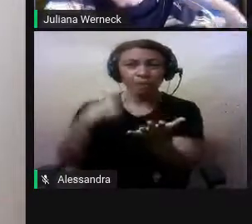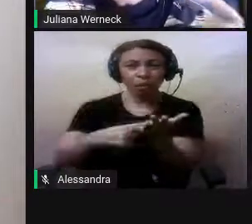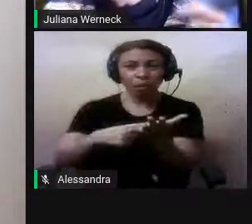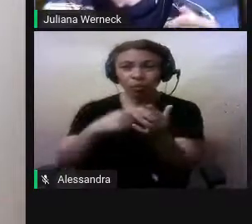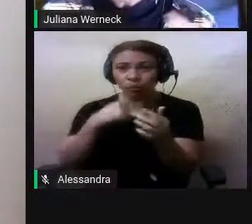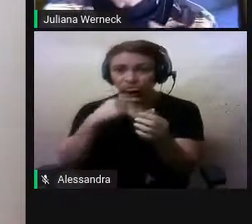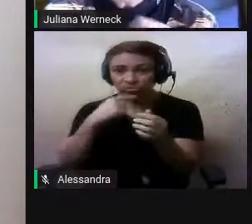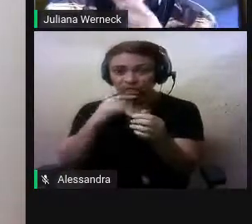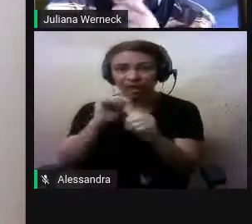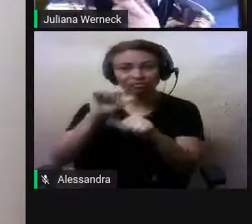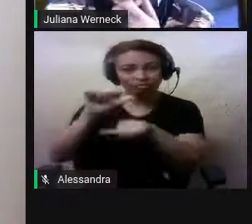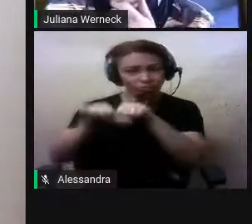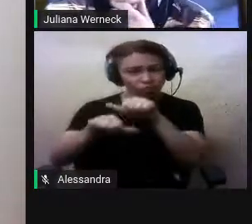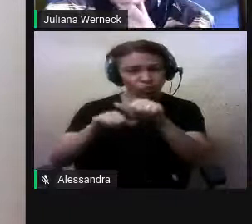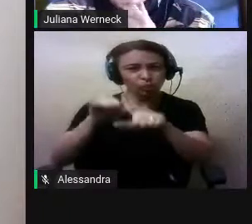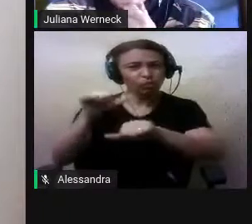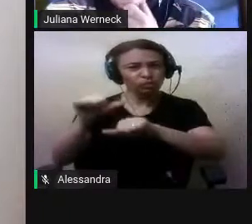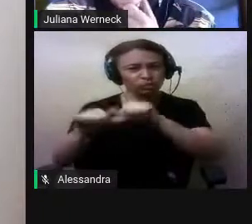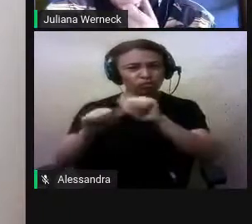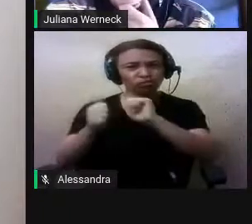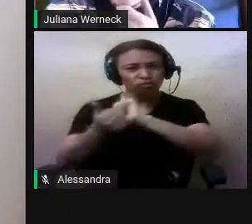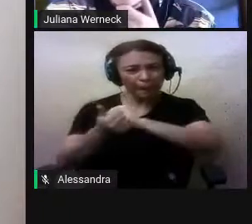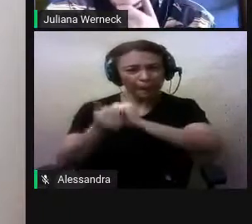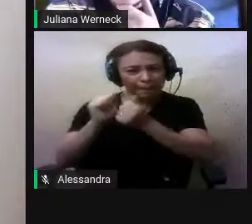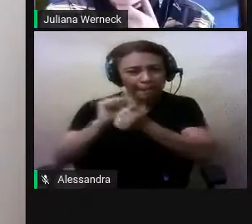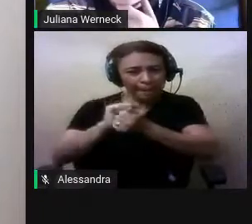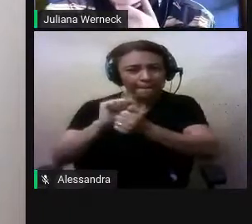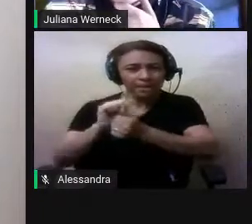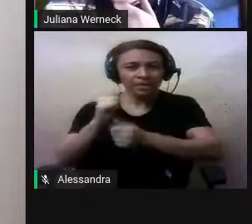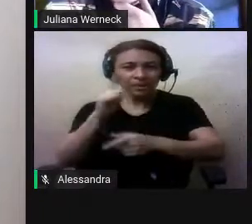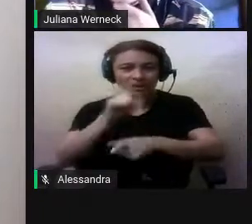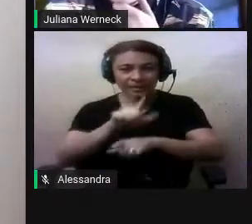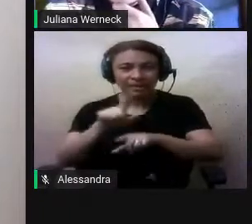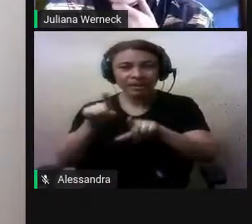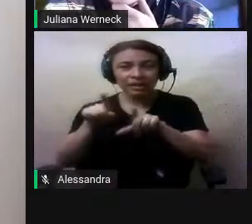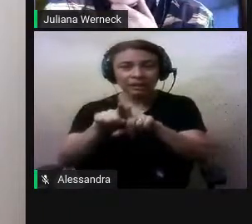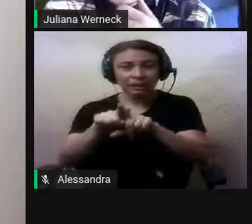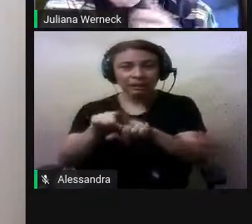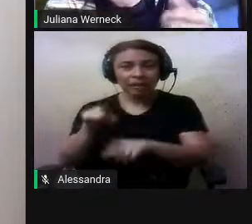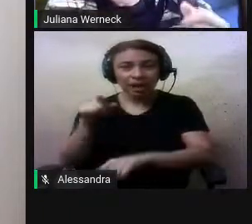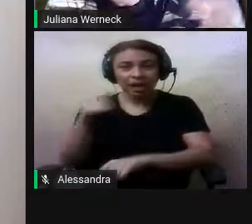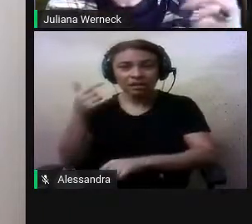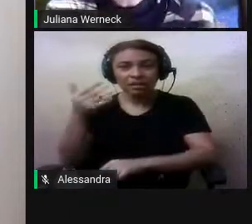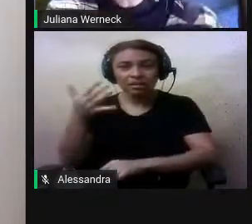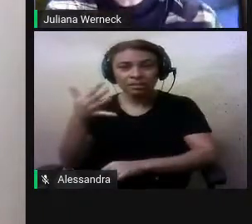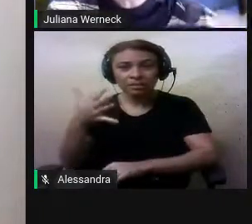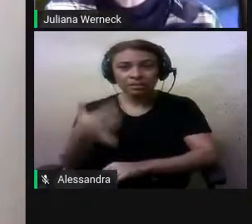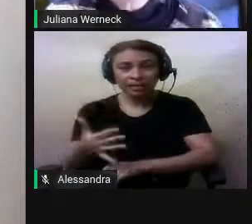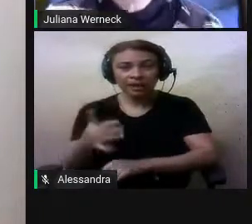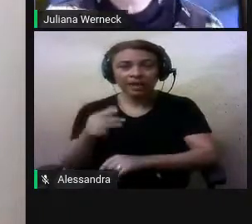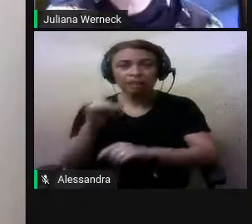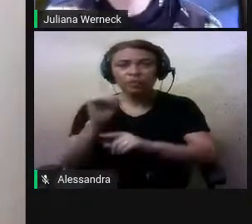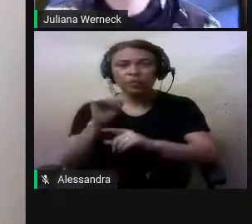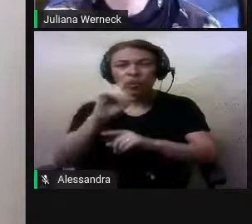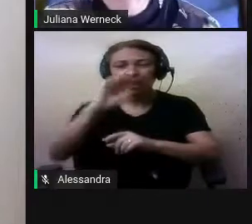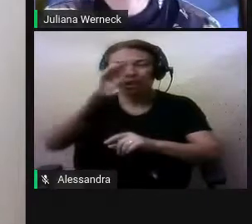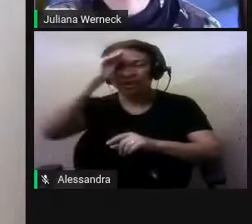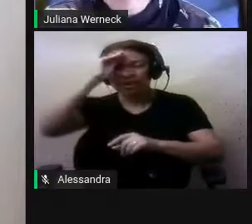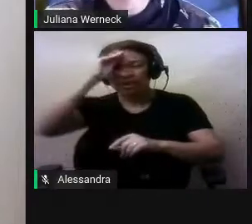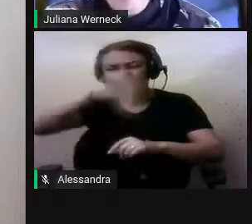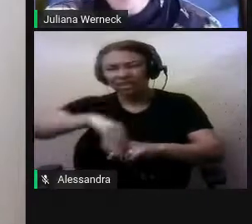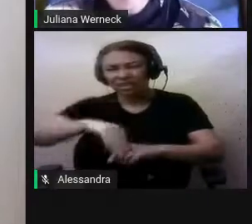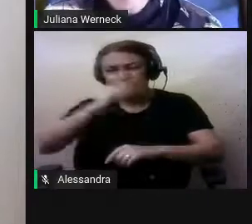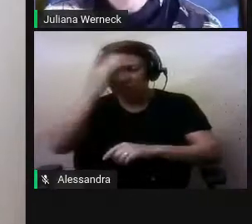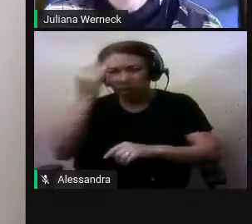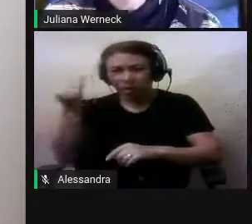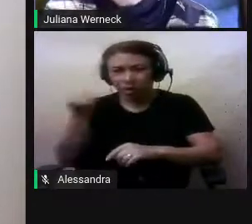Então, e outra coisa, né, dessa história que você conta, realmente assim, não desistir no primeiro não,